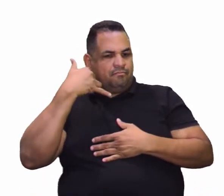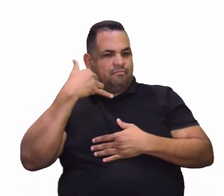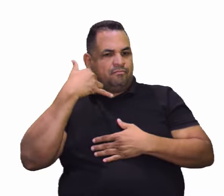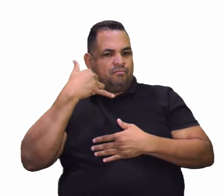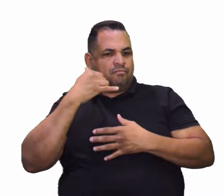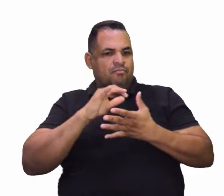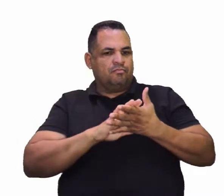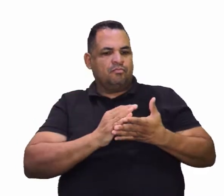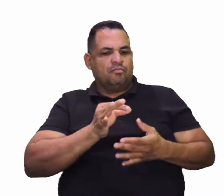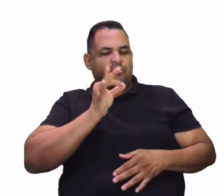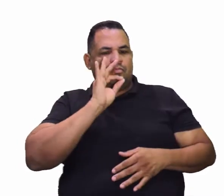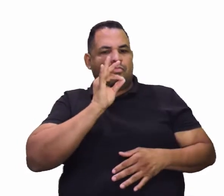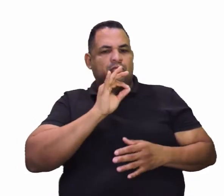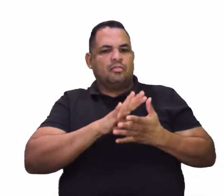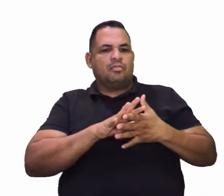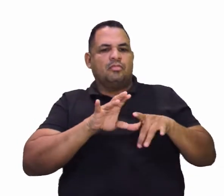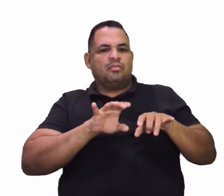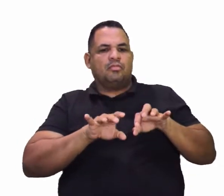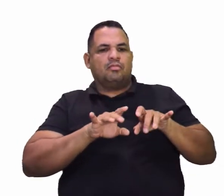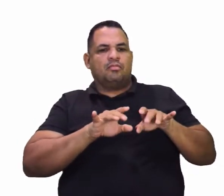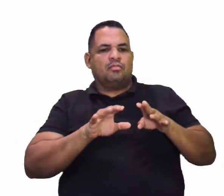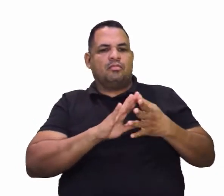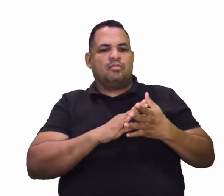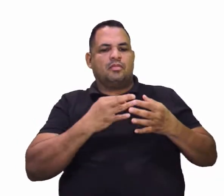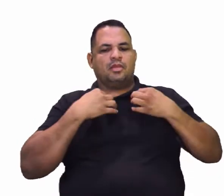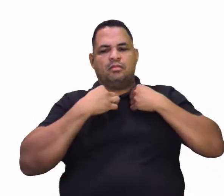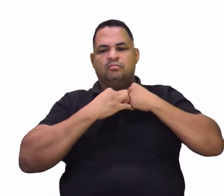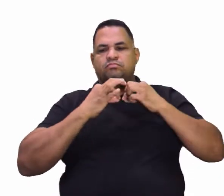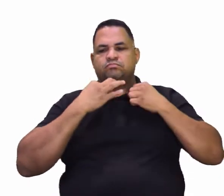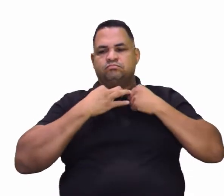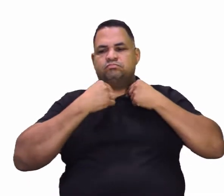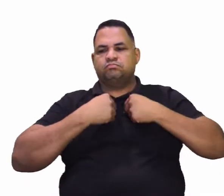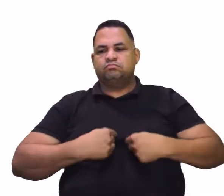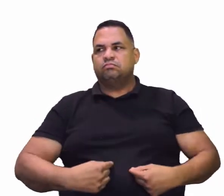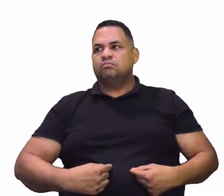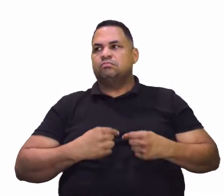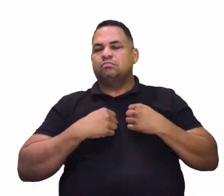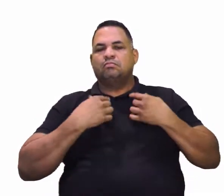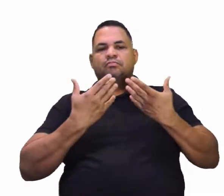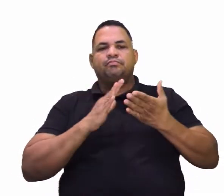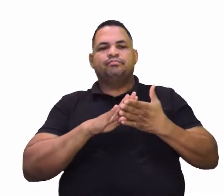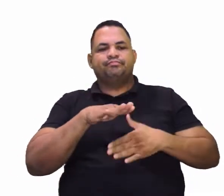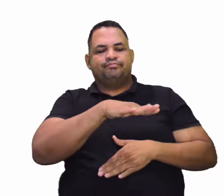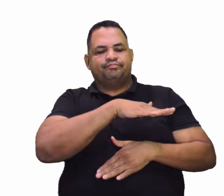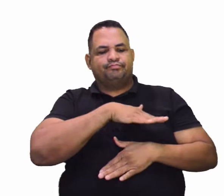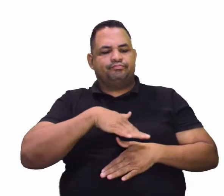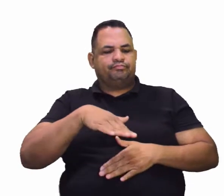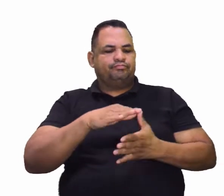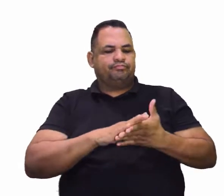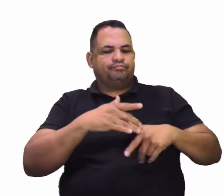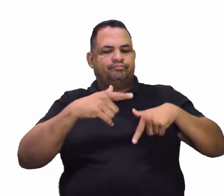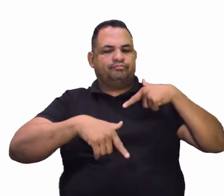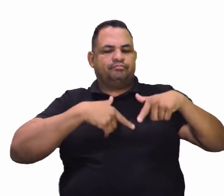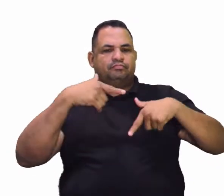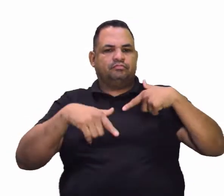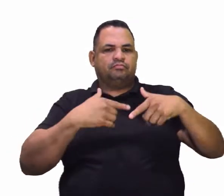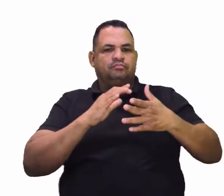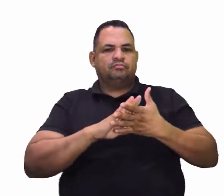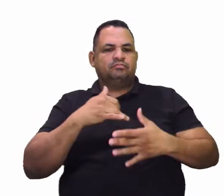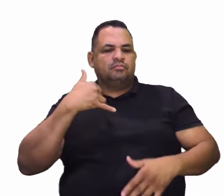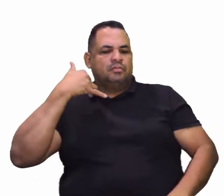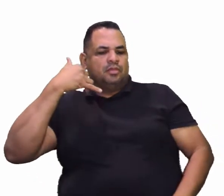aqui, computador, duas pessoas de terno e gravata. Então parece ser um ambiente de trabalho, né? Ela parece ser uma espécie